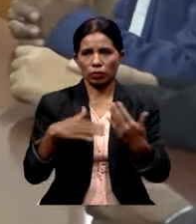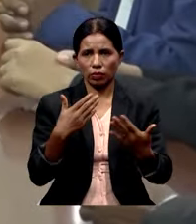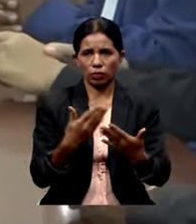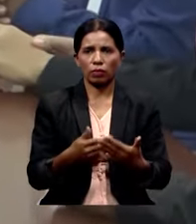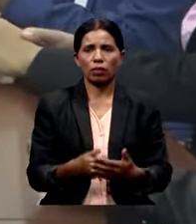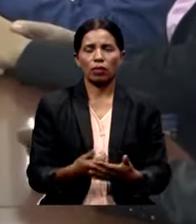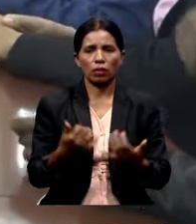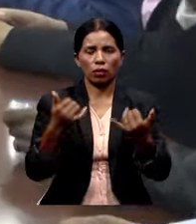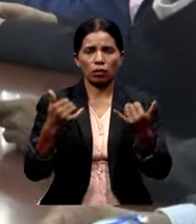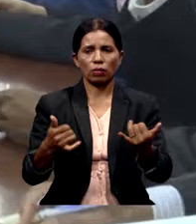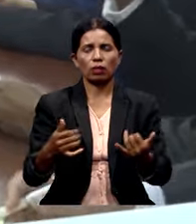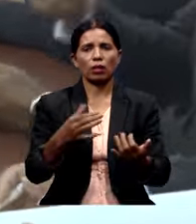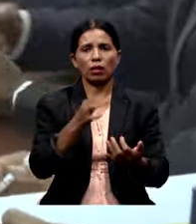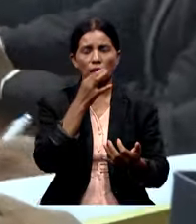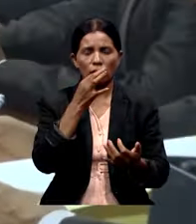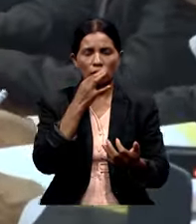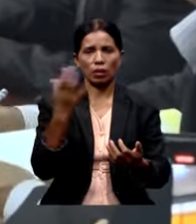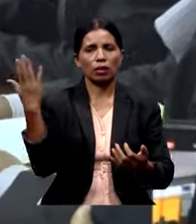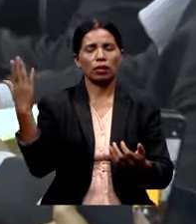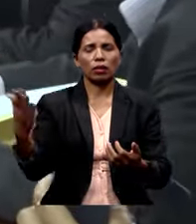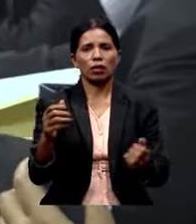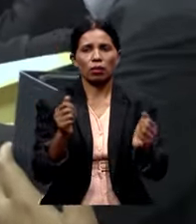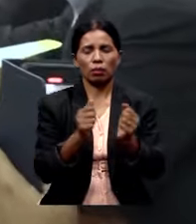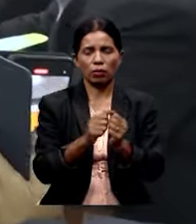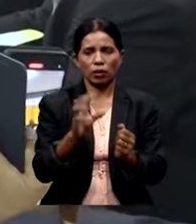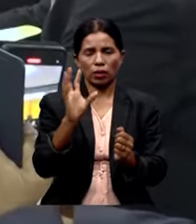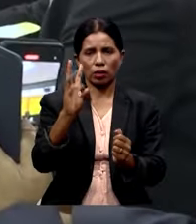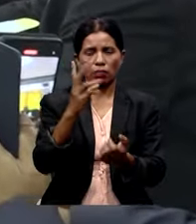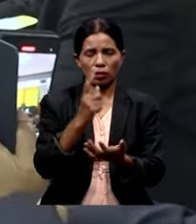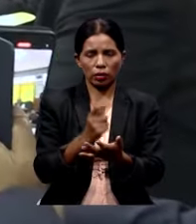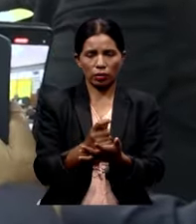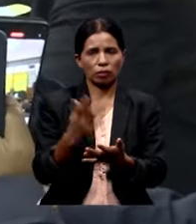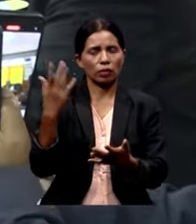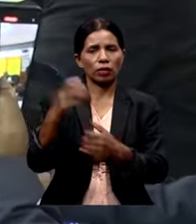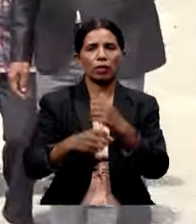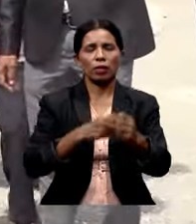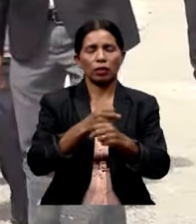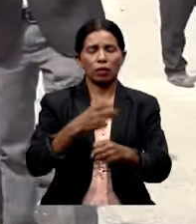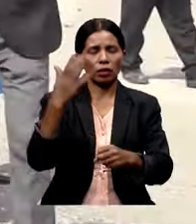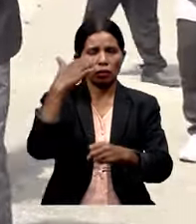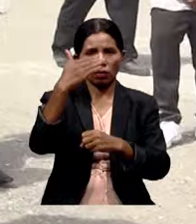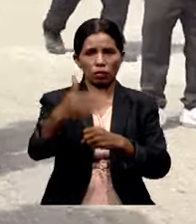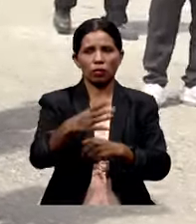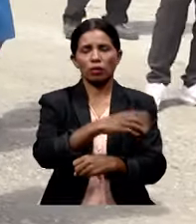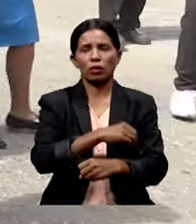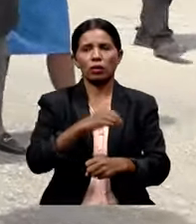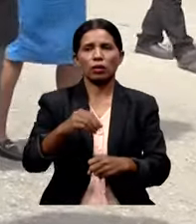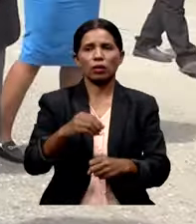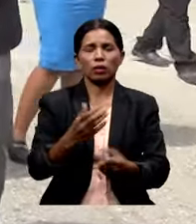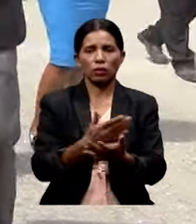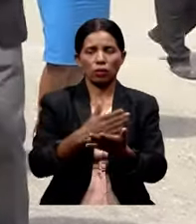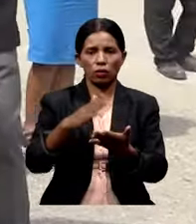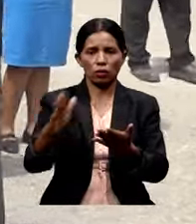ne stok produção nasional hamutuk tonelada rihun nen resin iha armazen no iha tinang oin Centro Logístico Nasional se